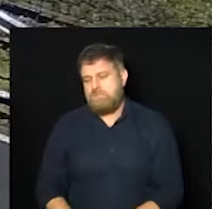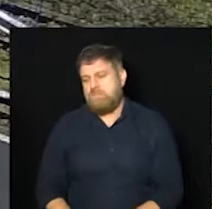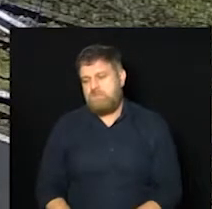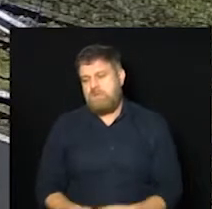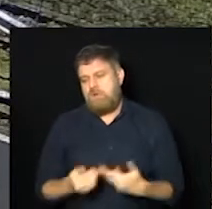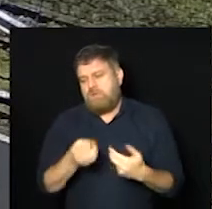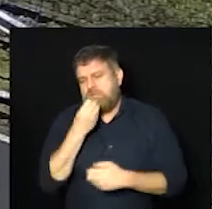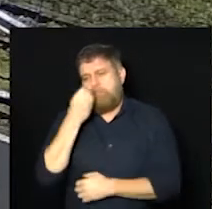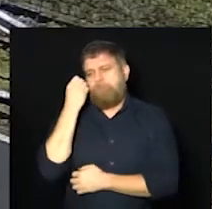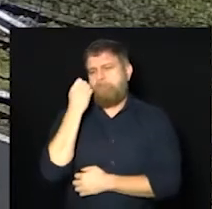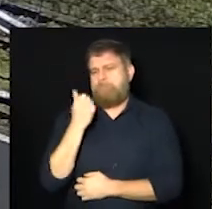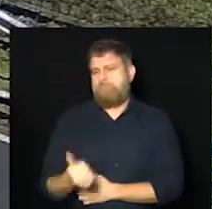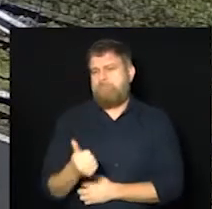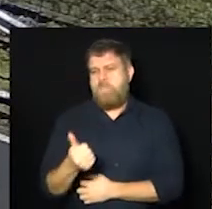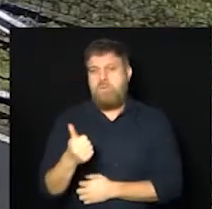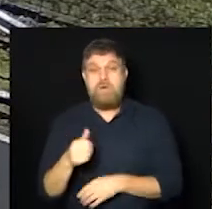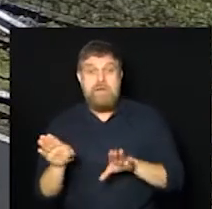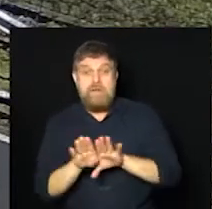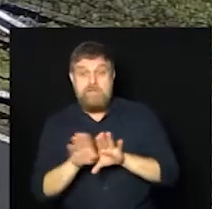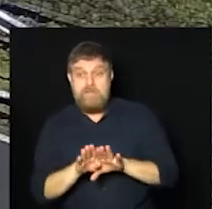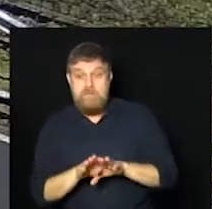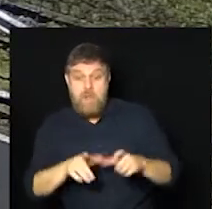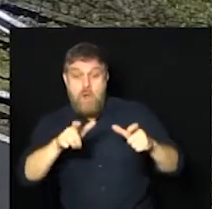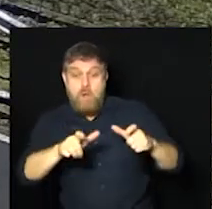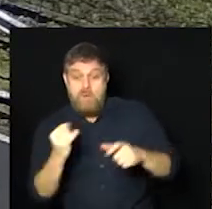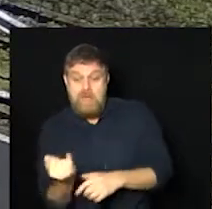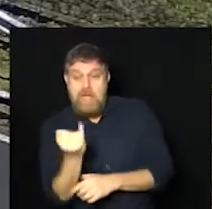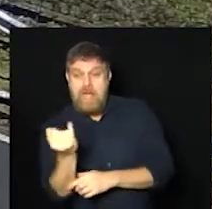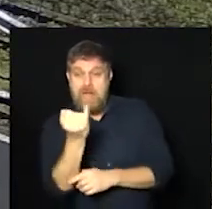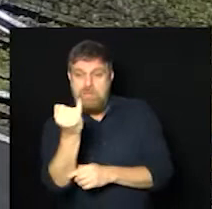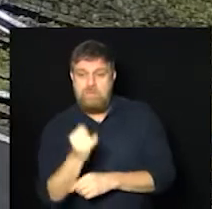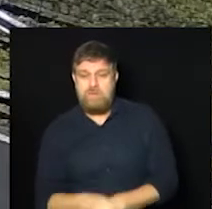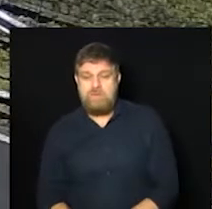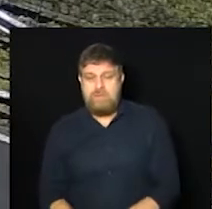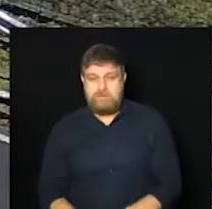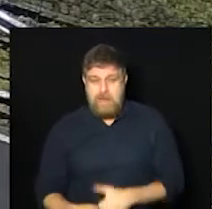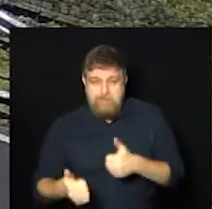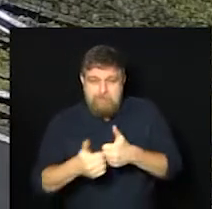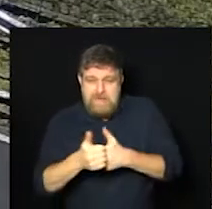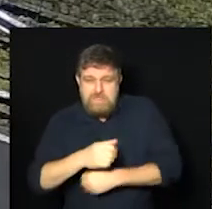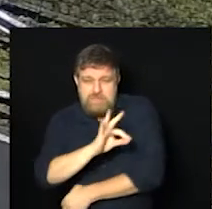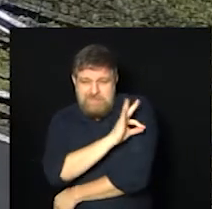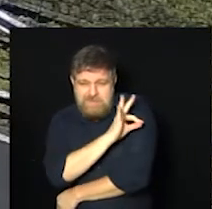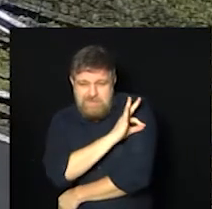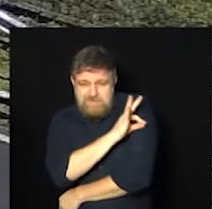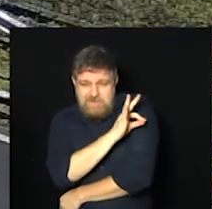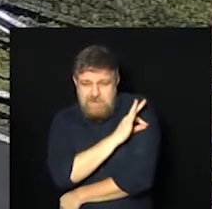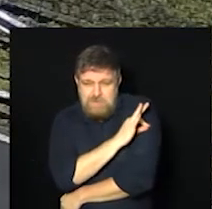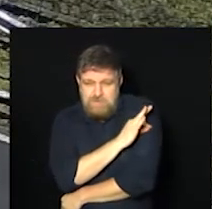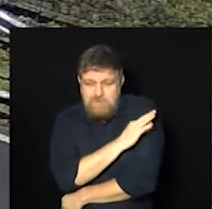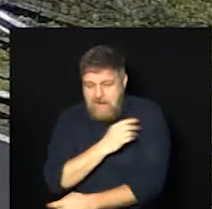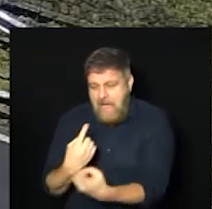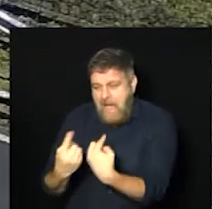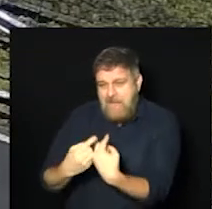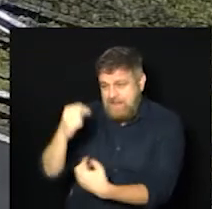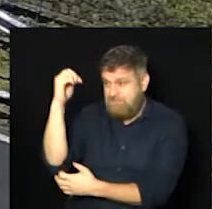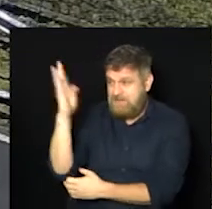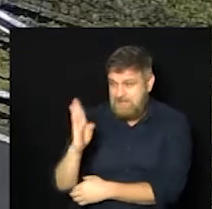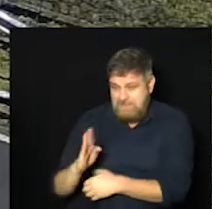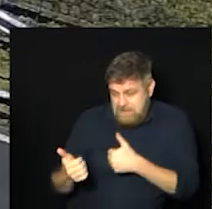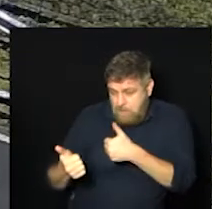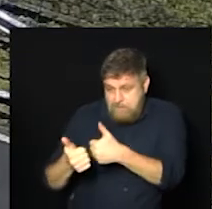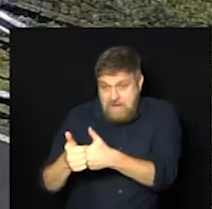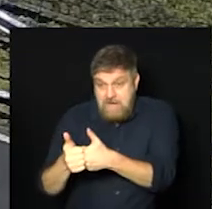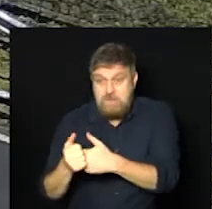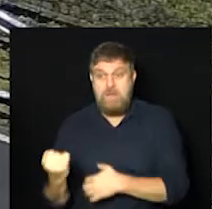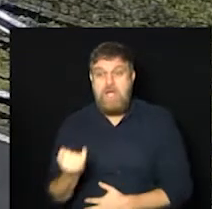grande notícia. Outro ponto importante da nossa cidade, né? Orozimbo Maia, junto ali com a Avenida Brasil. Ponto importante que